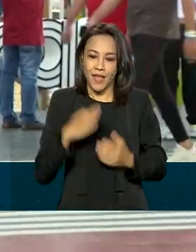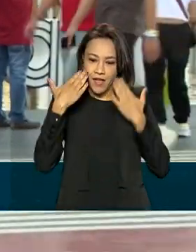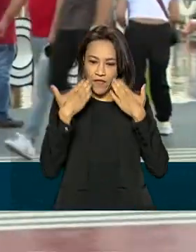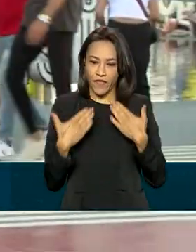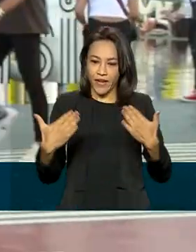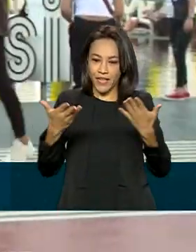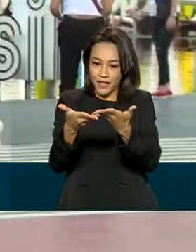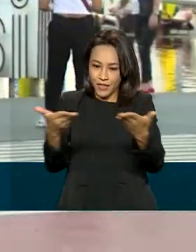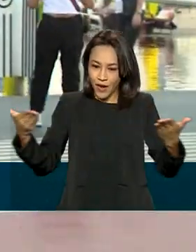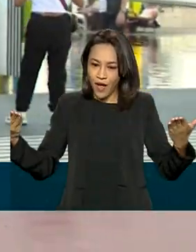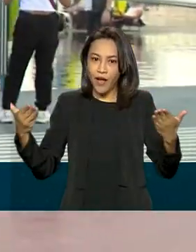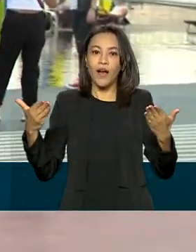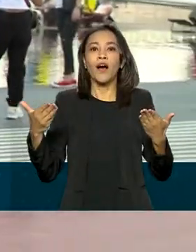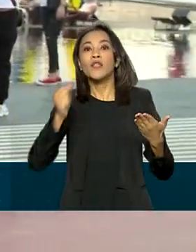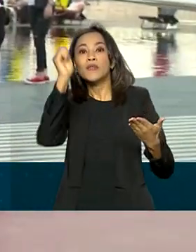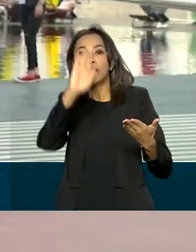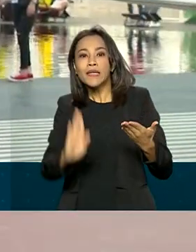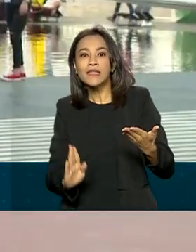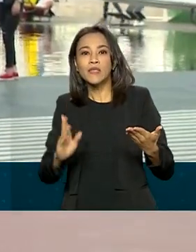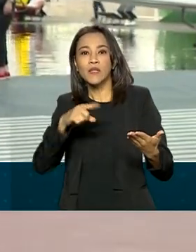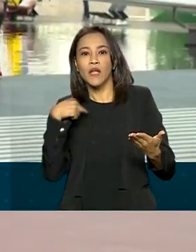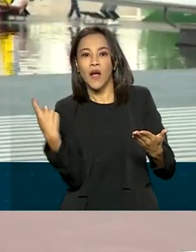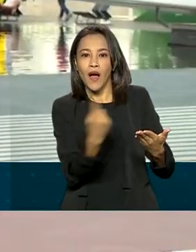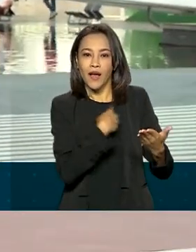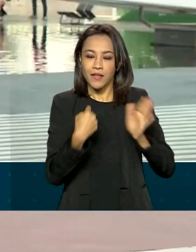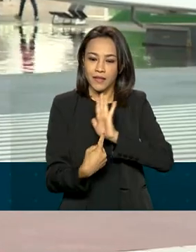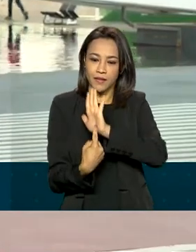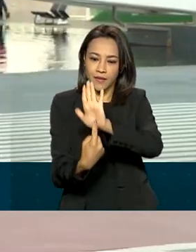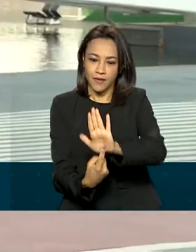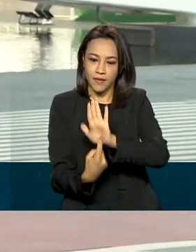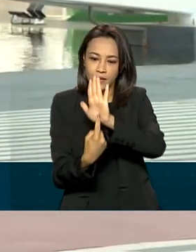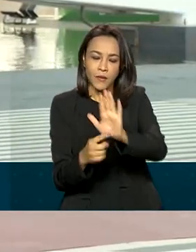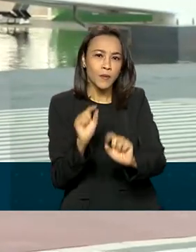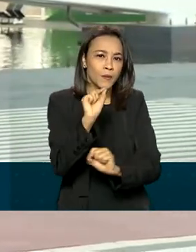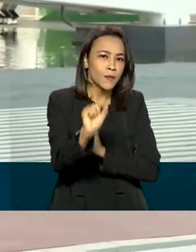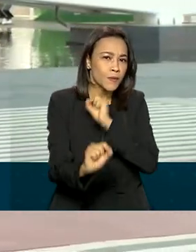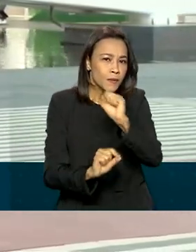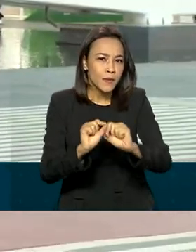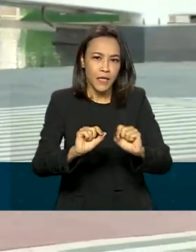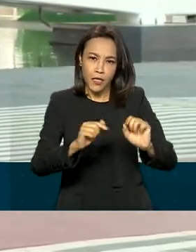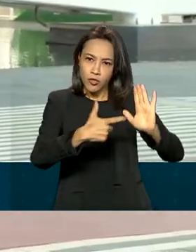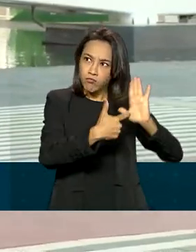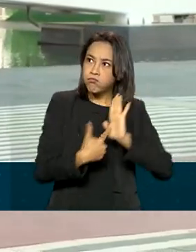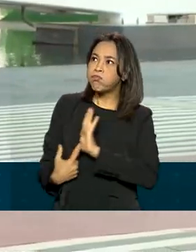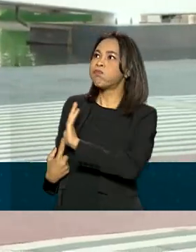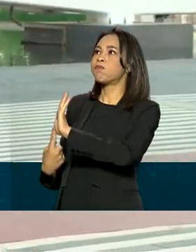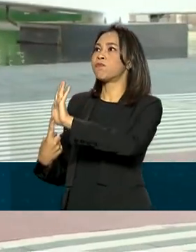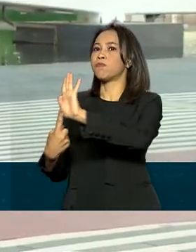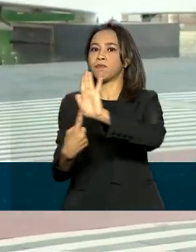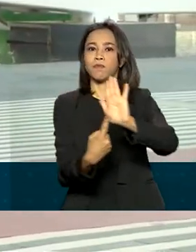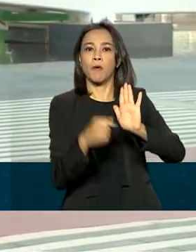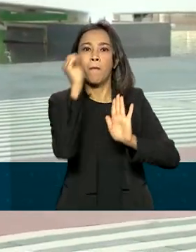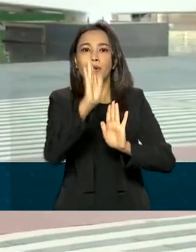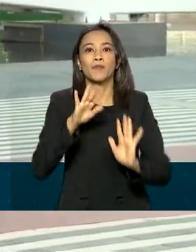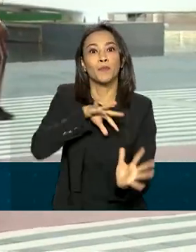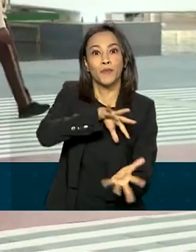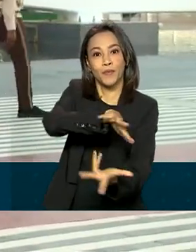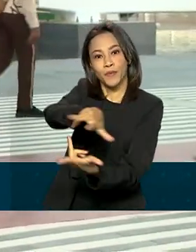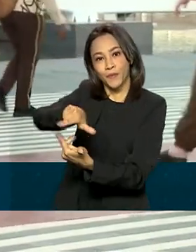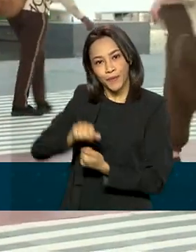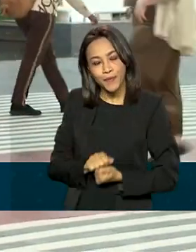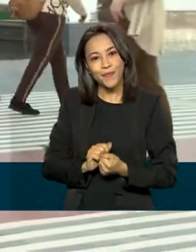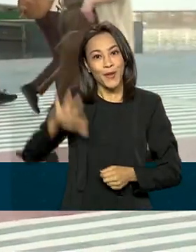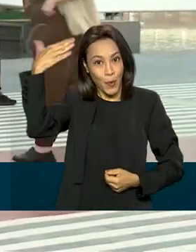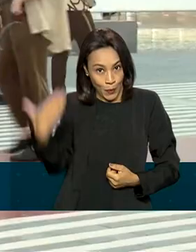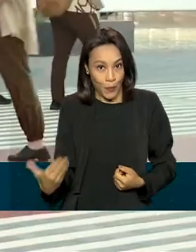pavilhão do Brasil, onde nós estamos agora. Um pavilhão que busca promover o Brasil para o mundo. Inclusive, o presidente